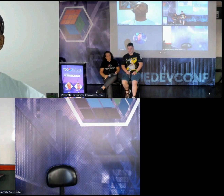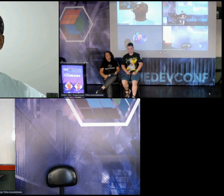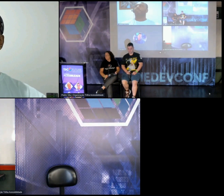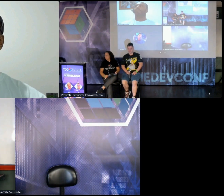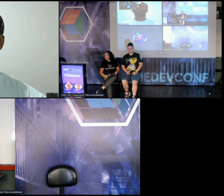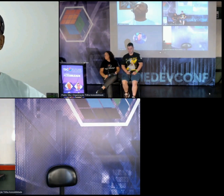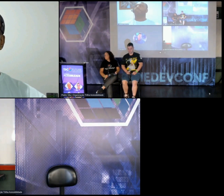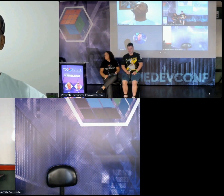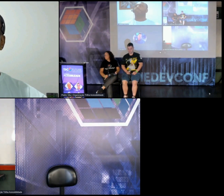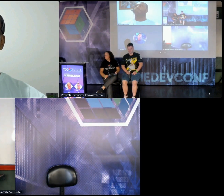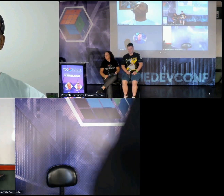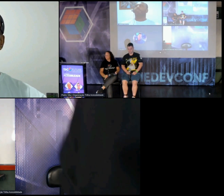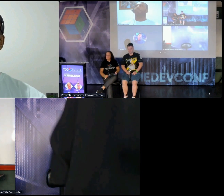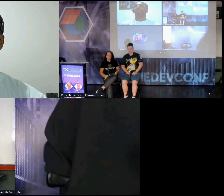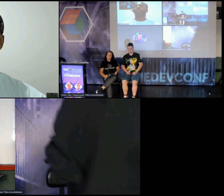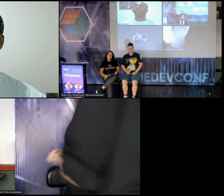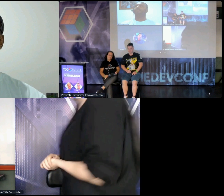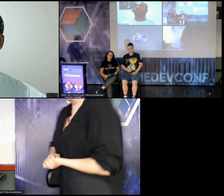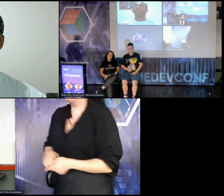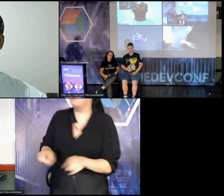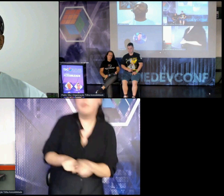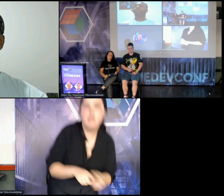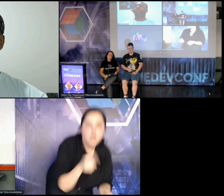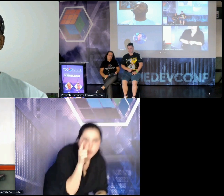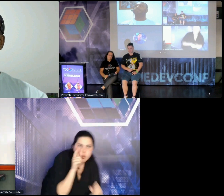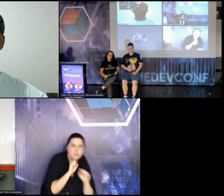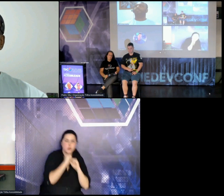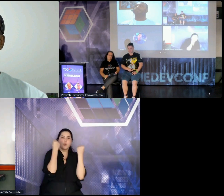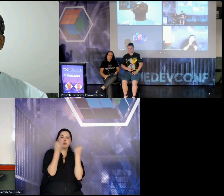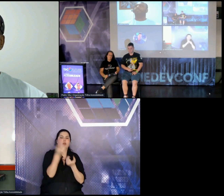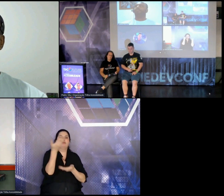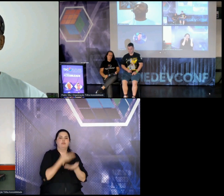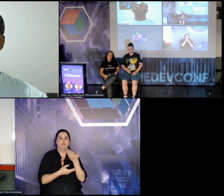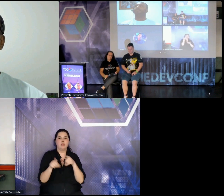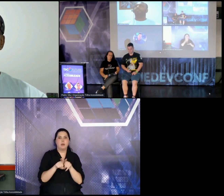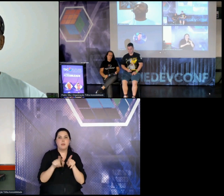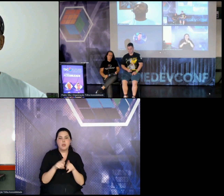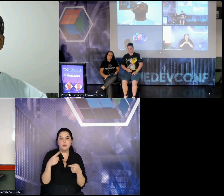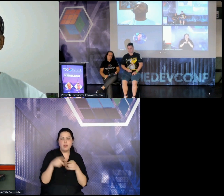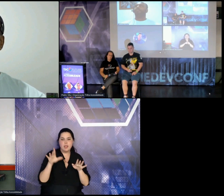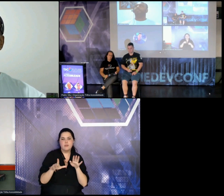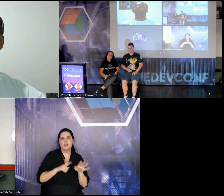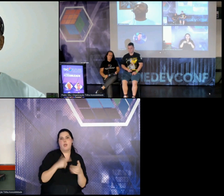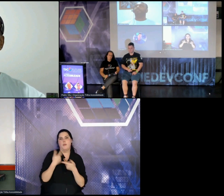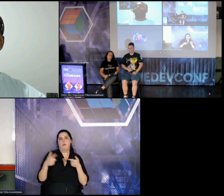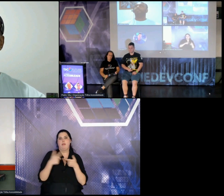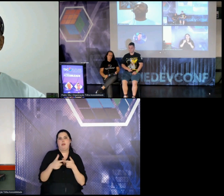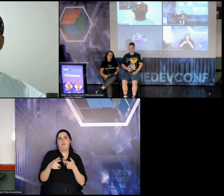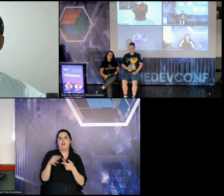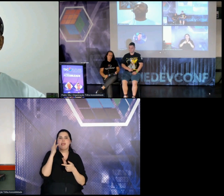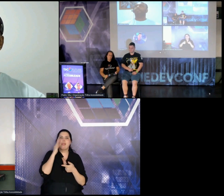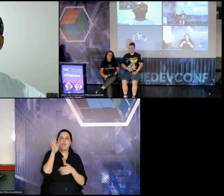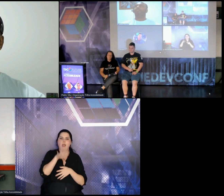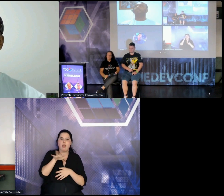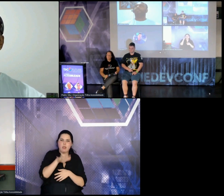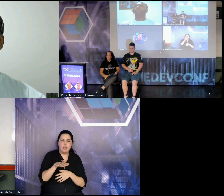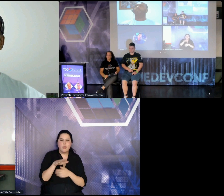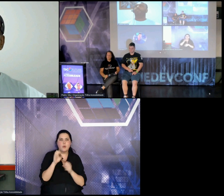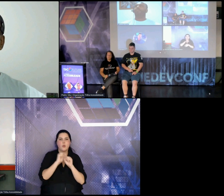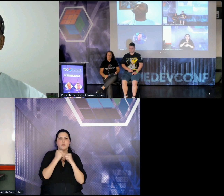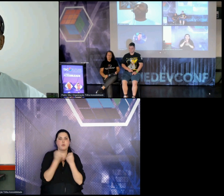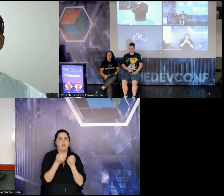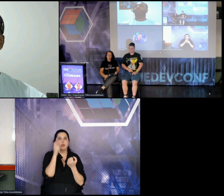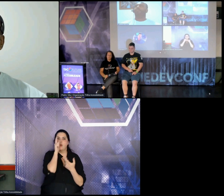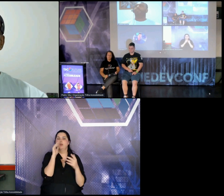mesmo entre as pessoas, entre os squads, porque por muitas vezes a gente tem alguns problemas técnicos que um squad não